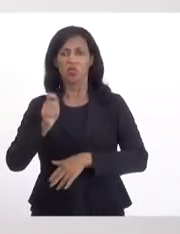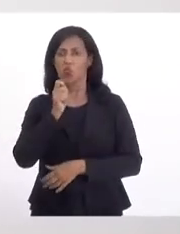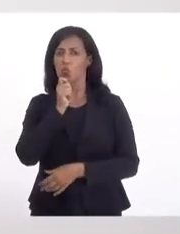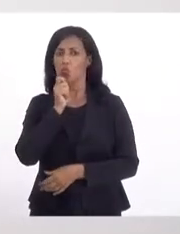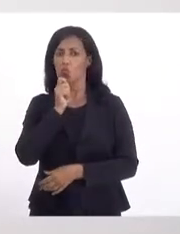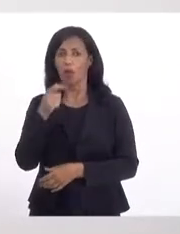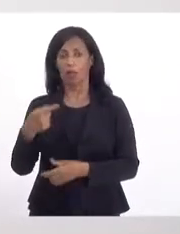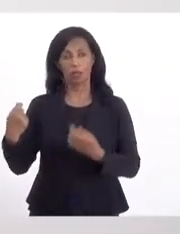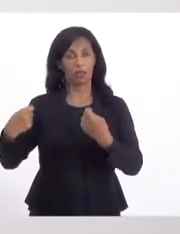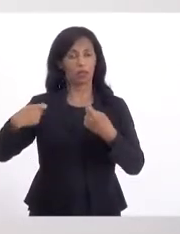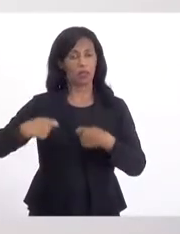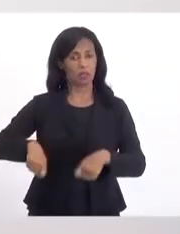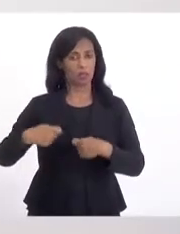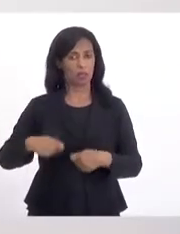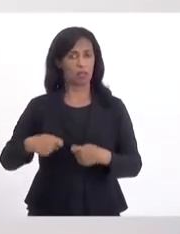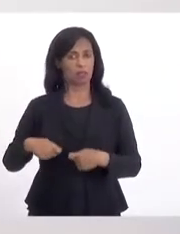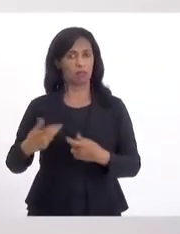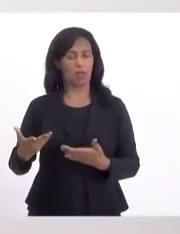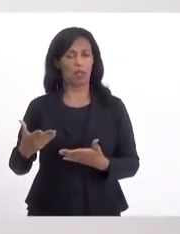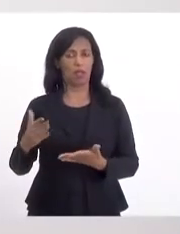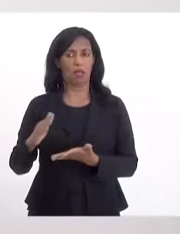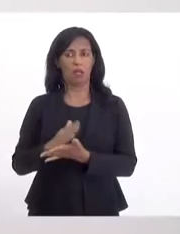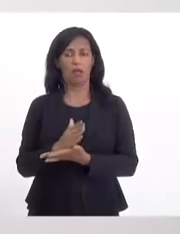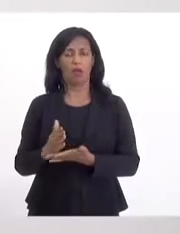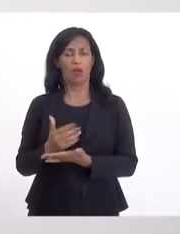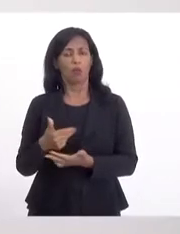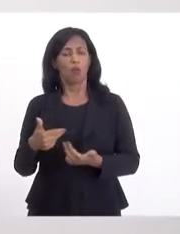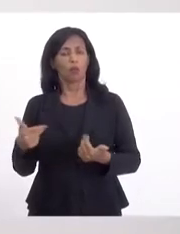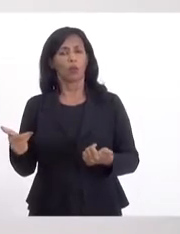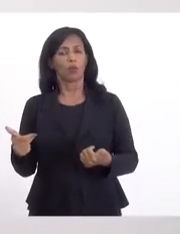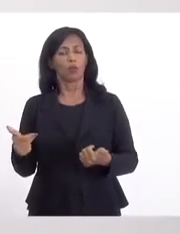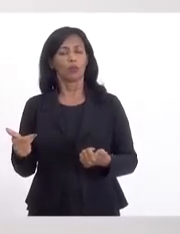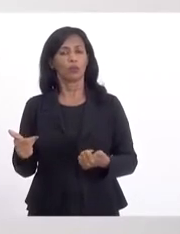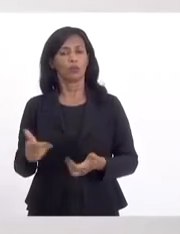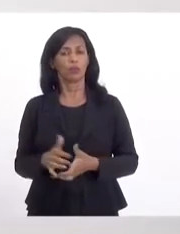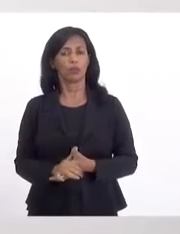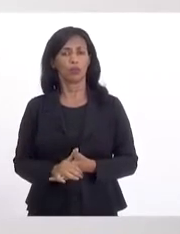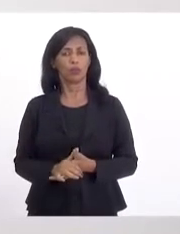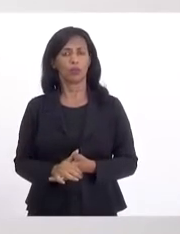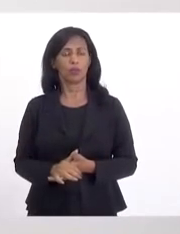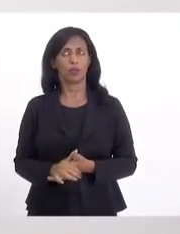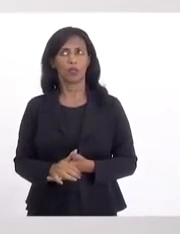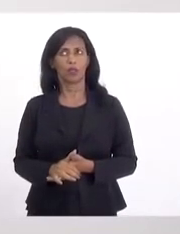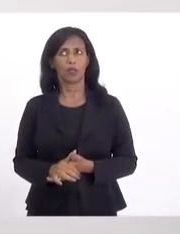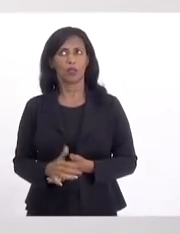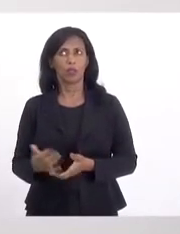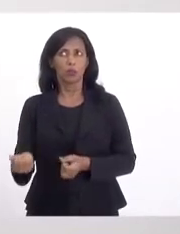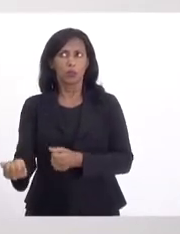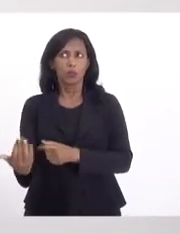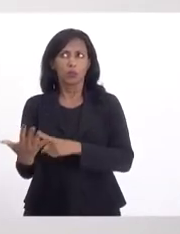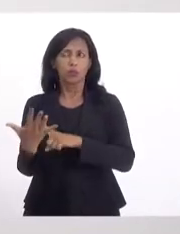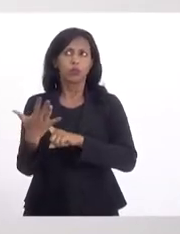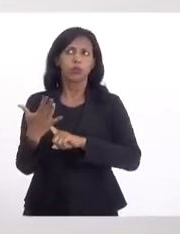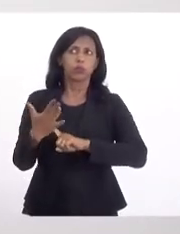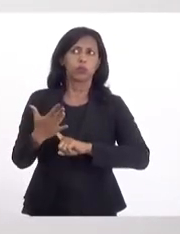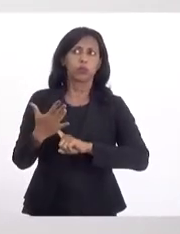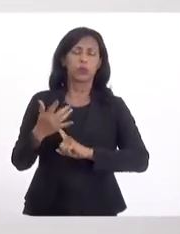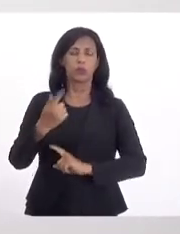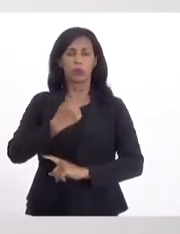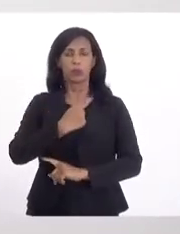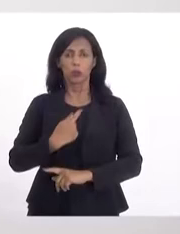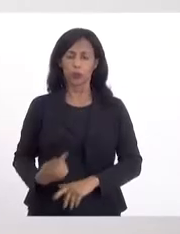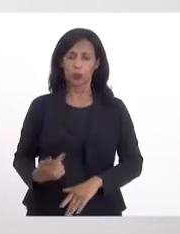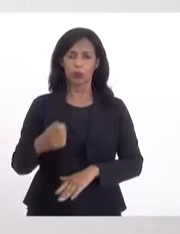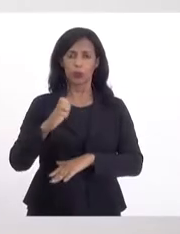tenhamos necessariamente algo que nos revele que o governo